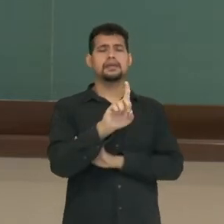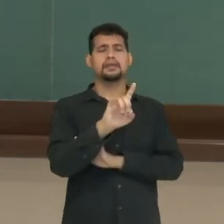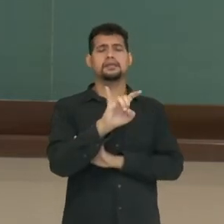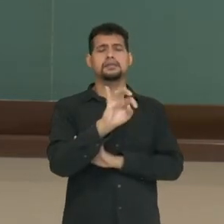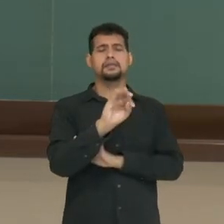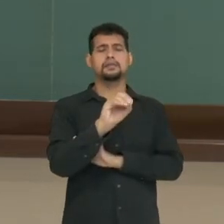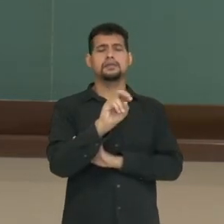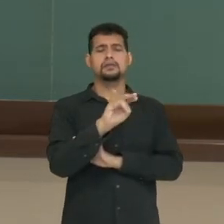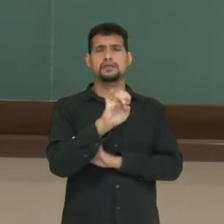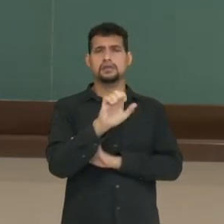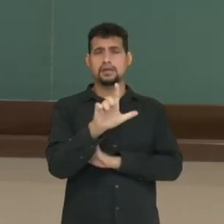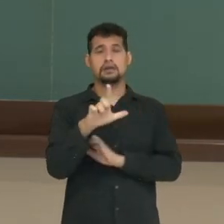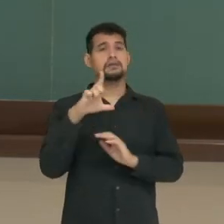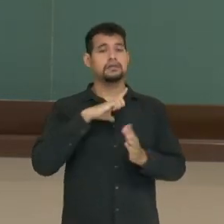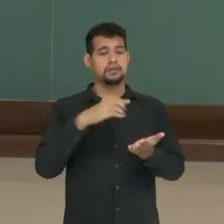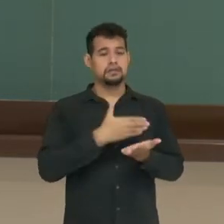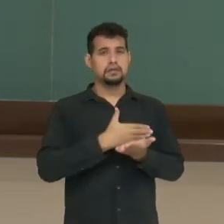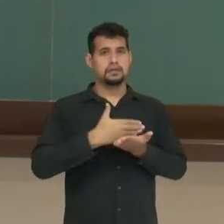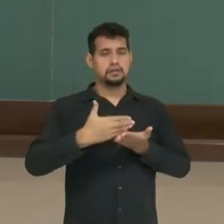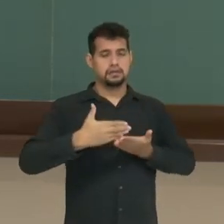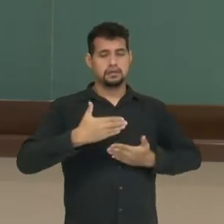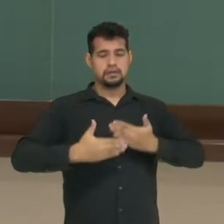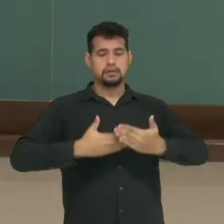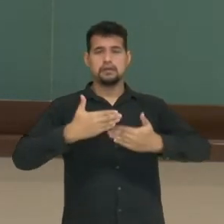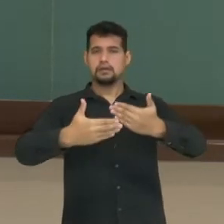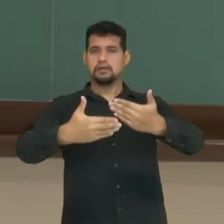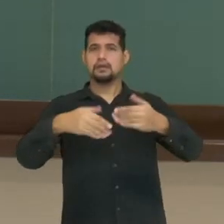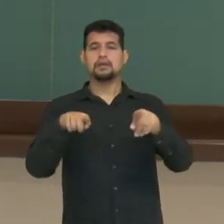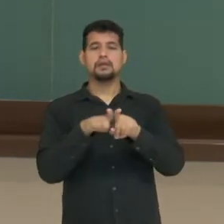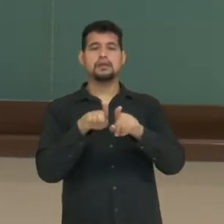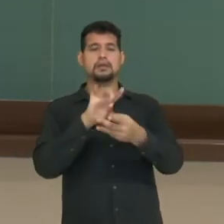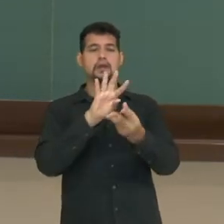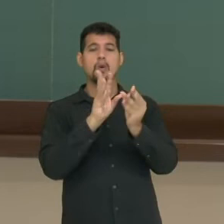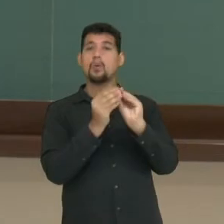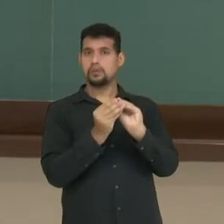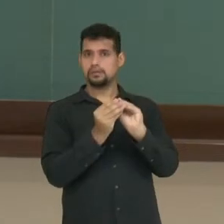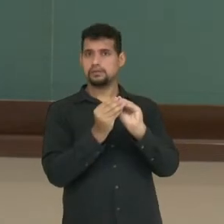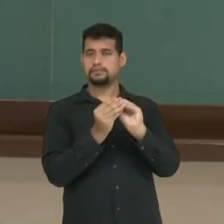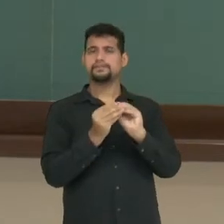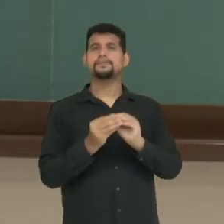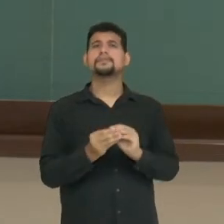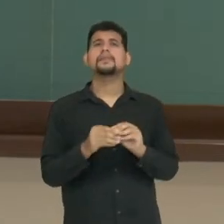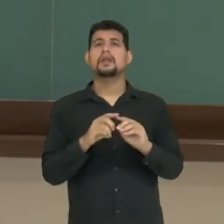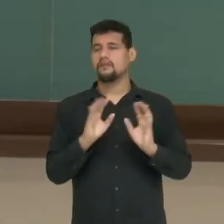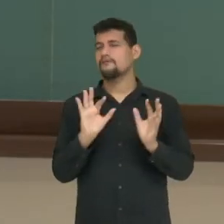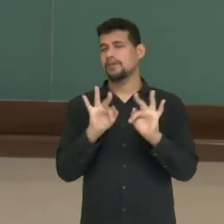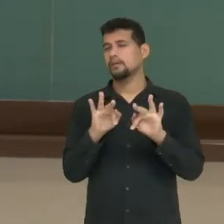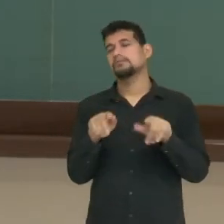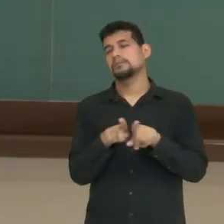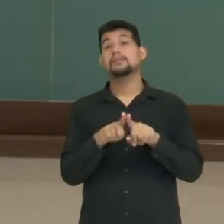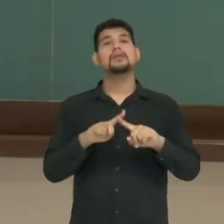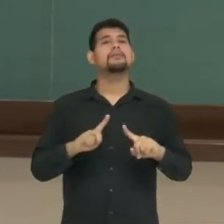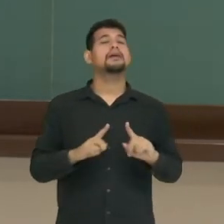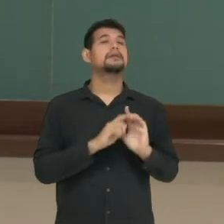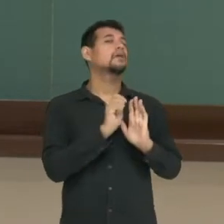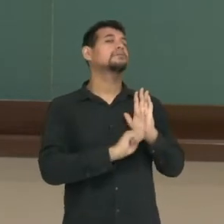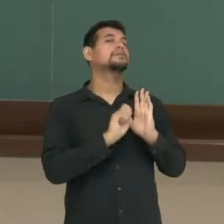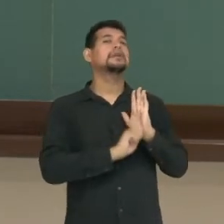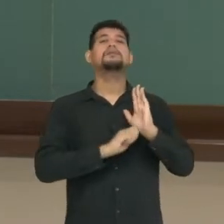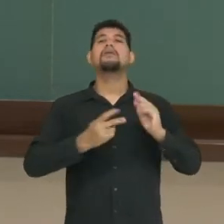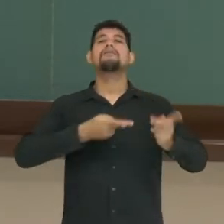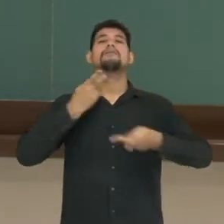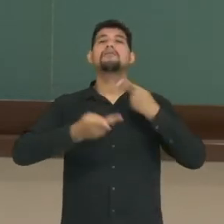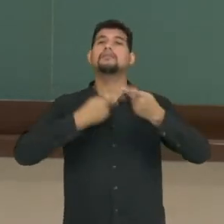A introdução, o desenvolvimento e a conclusão. E como é um texto argumentativo, né, o que a